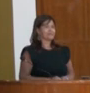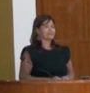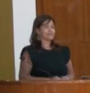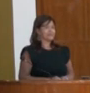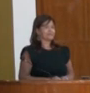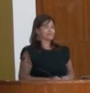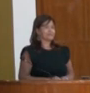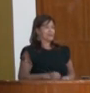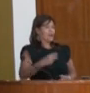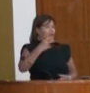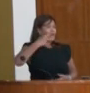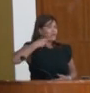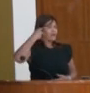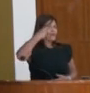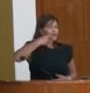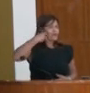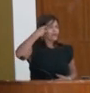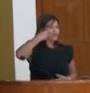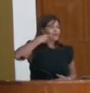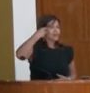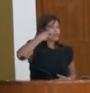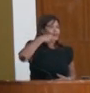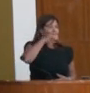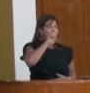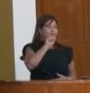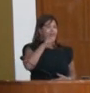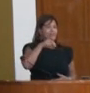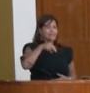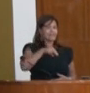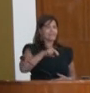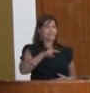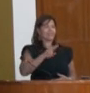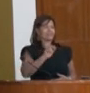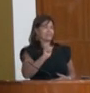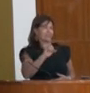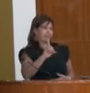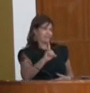Convido o vereador Sena de Piraí.